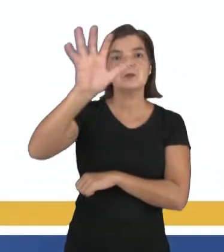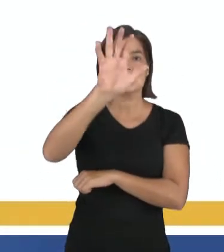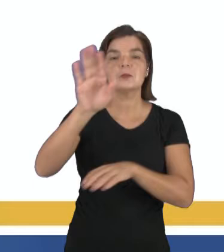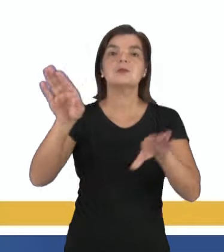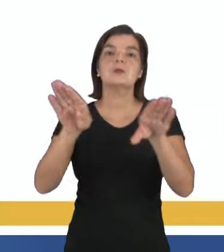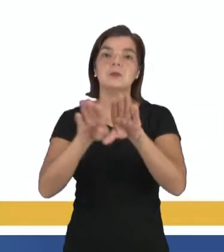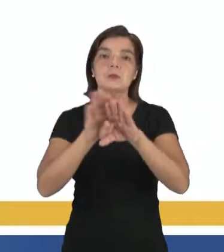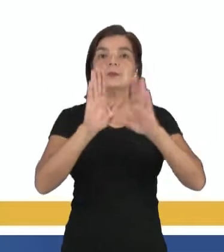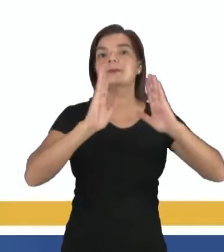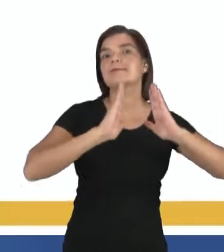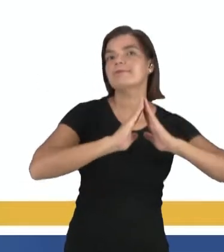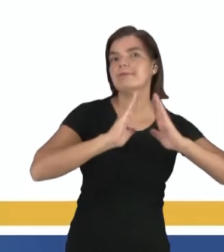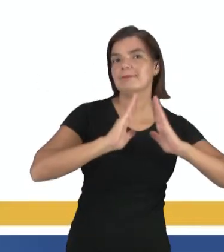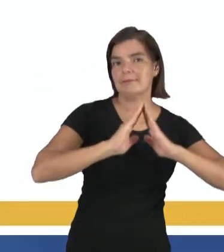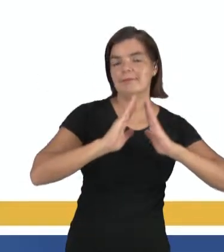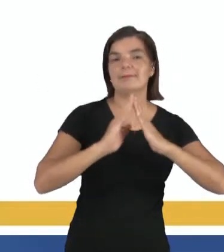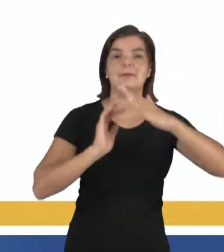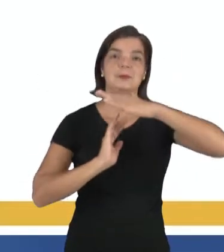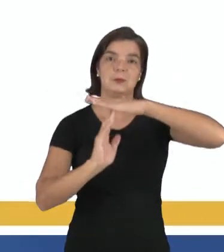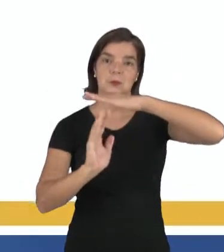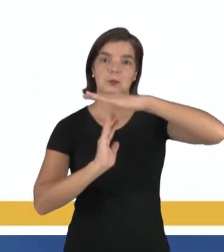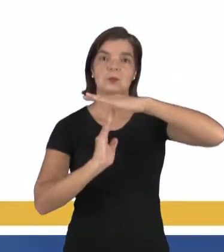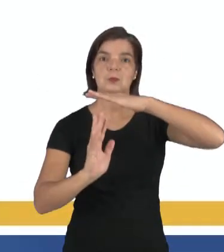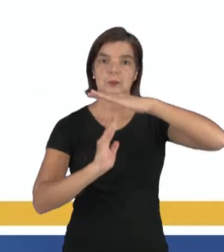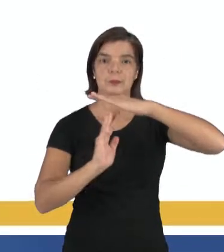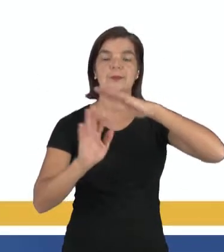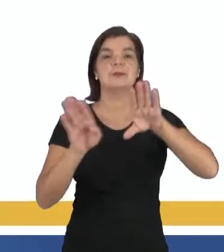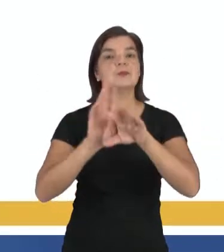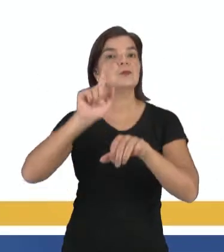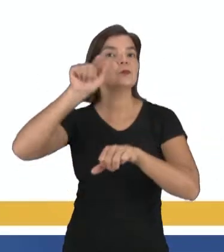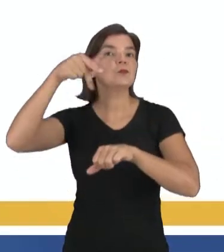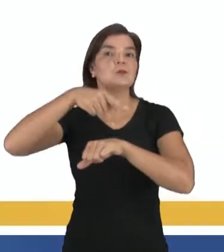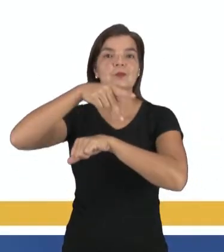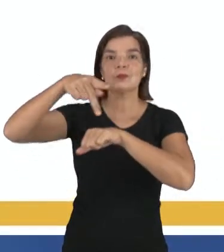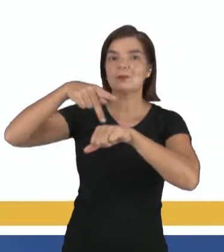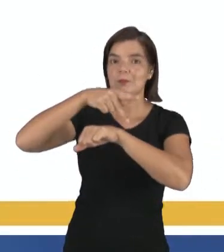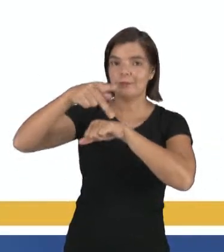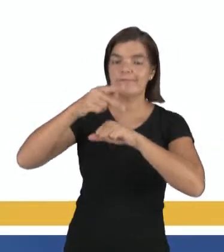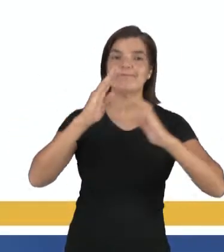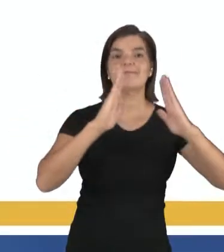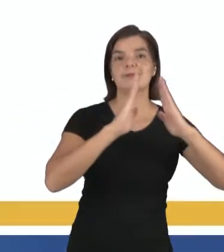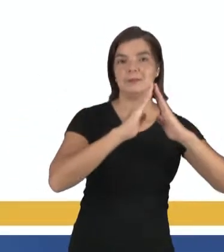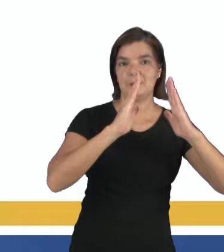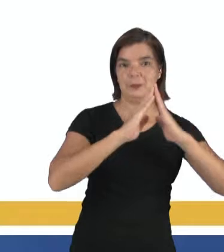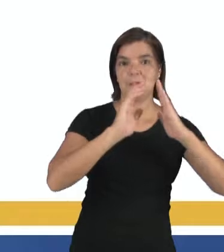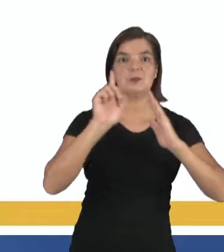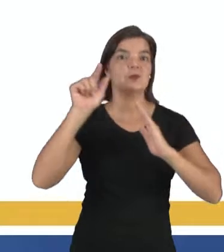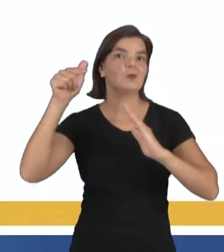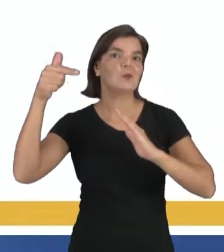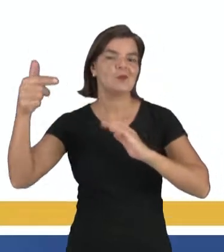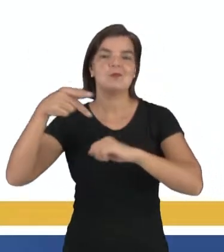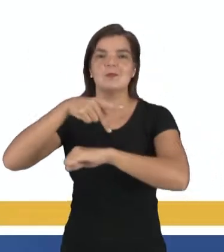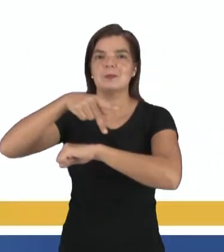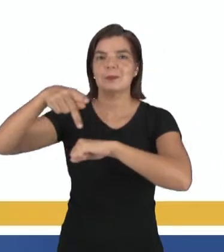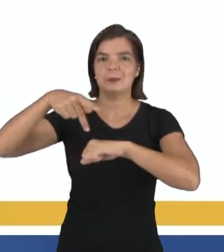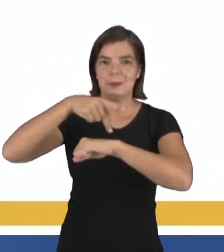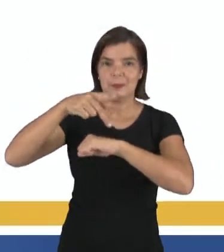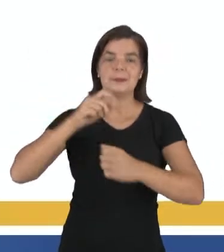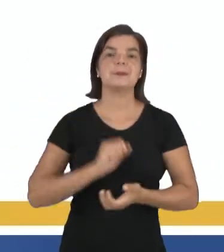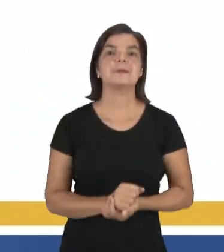mesmo de domicílio. A migração internacional consiste na mudança de moradia com destino a outro